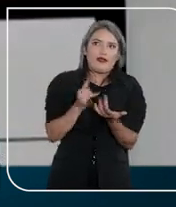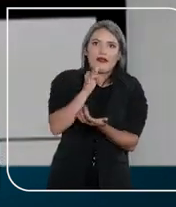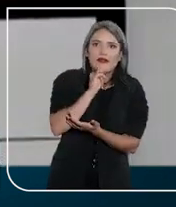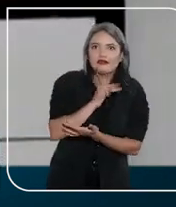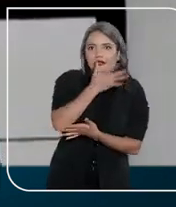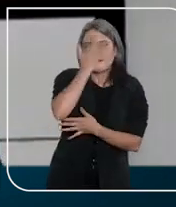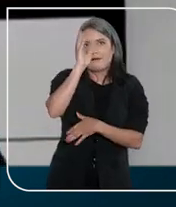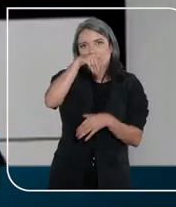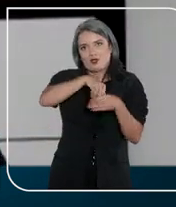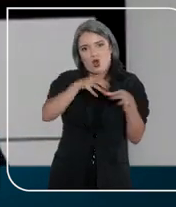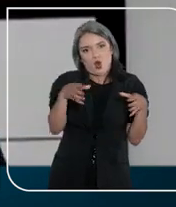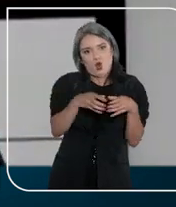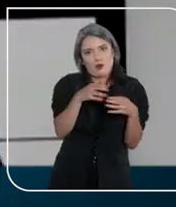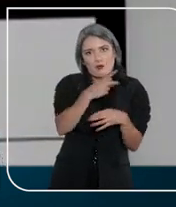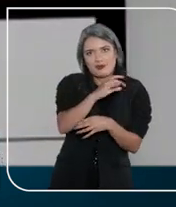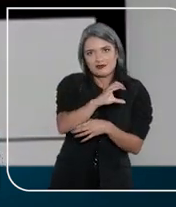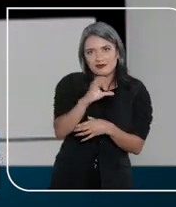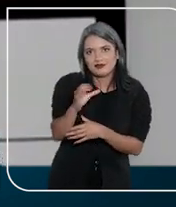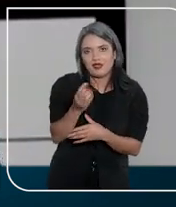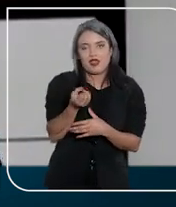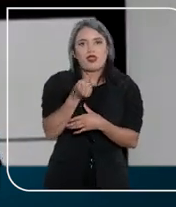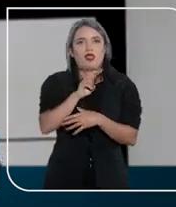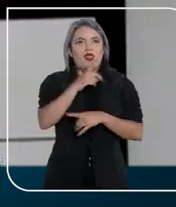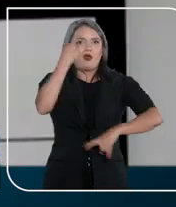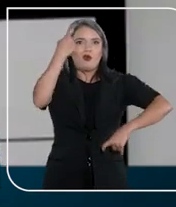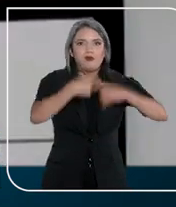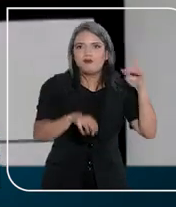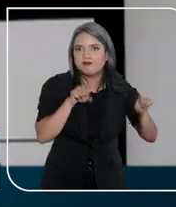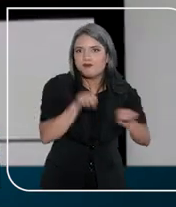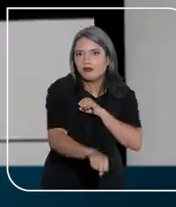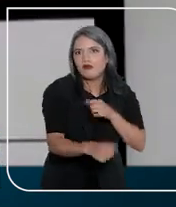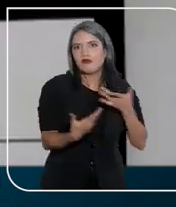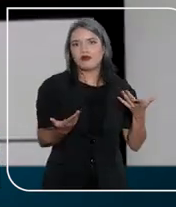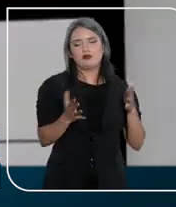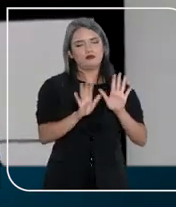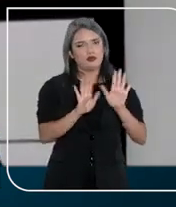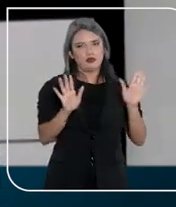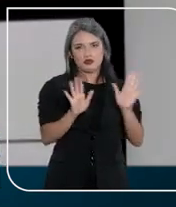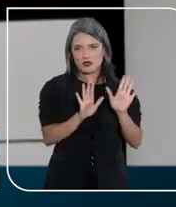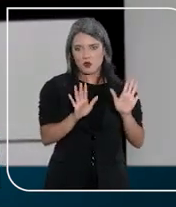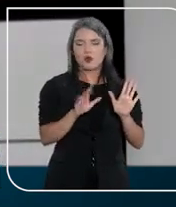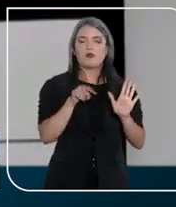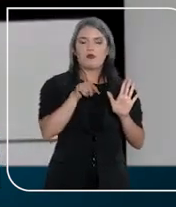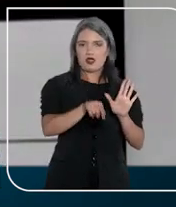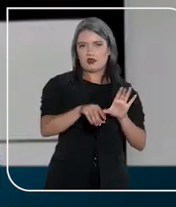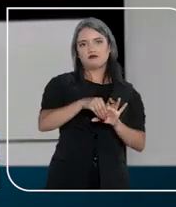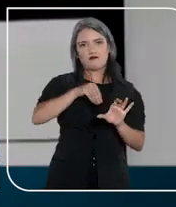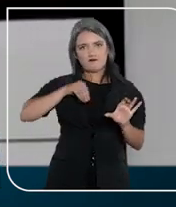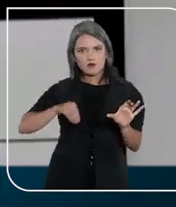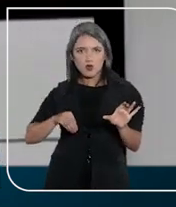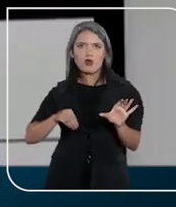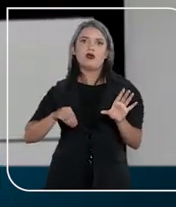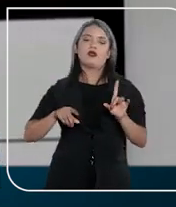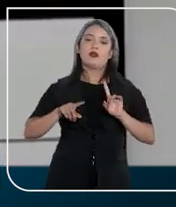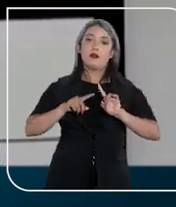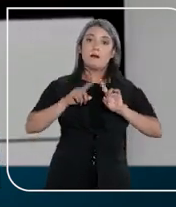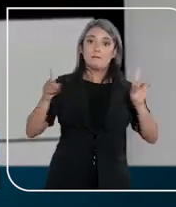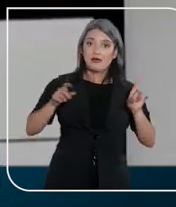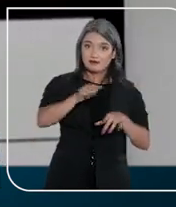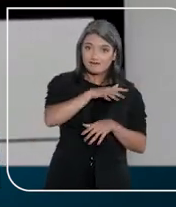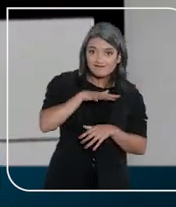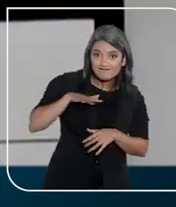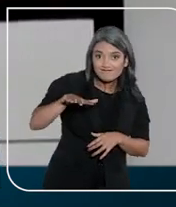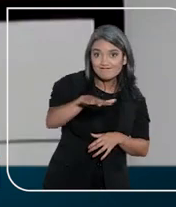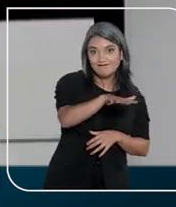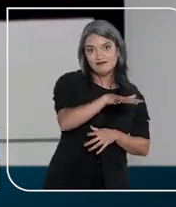com o PCC, ou estupro de vulnerável, alguma coisa como o professor Fábio comentou. Então, essas exceções são comportadas pela